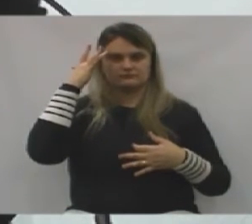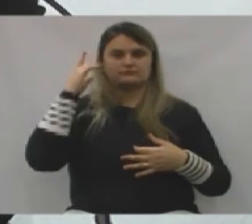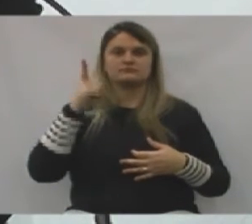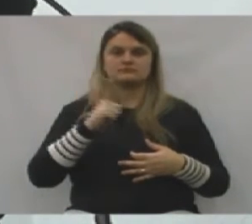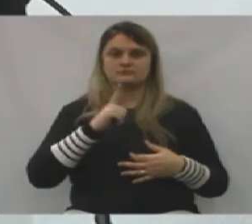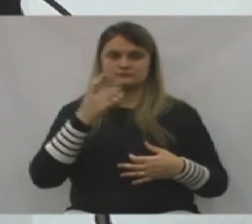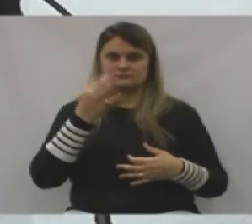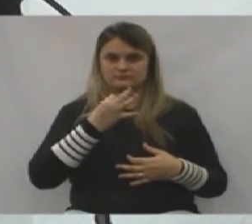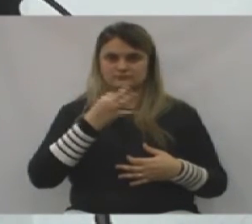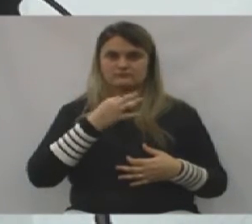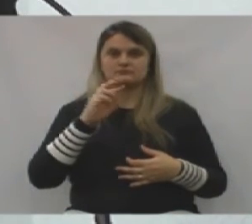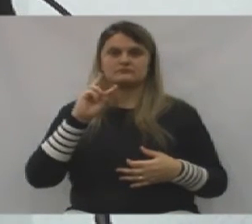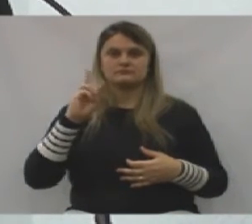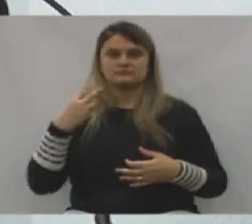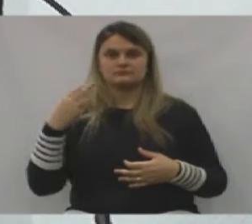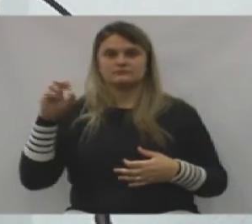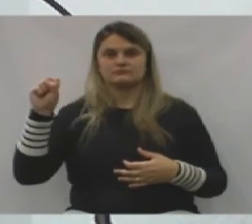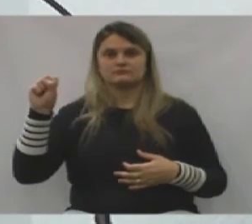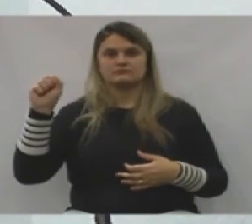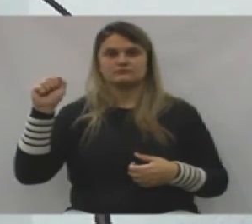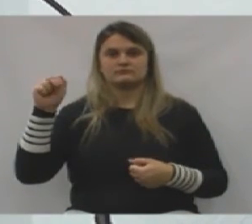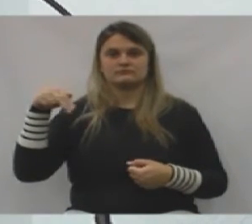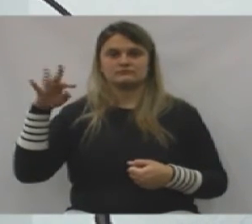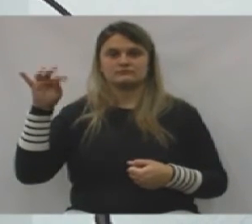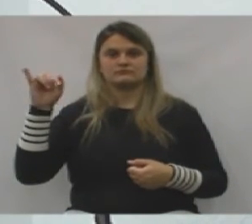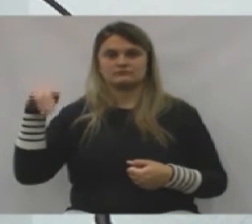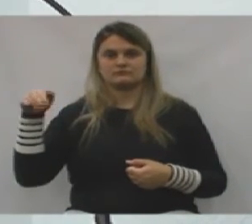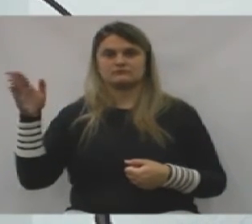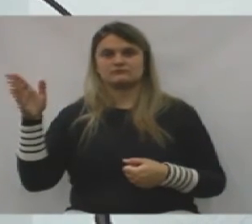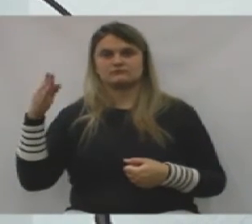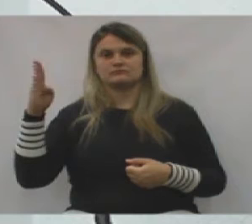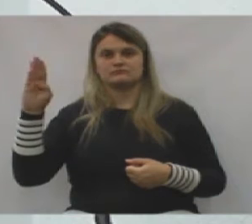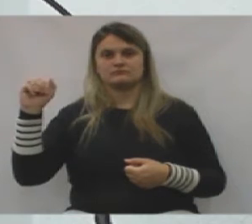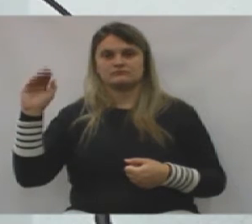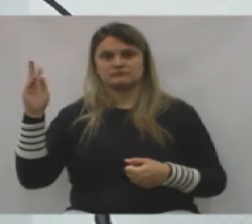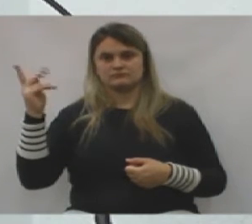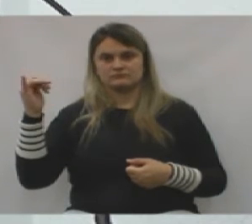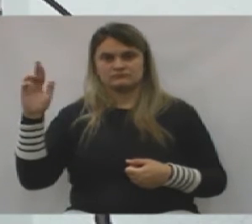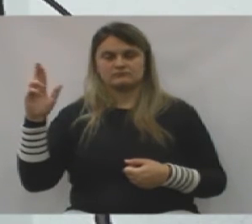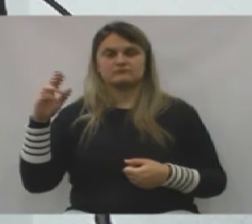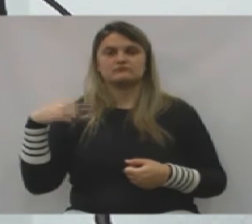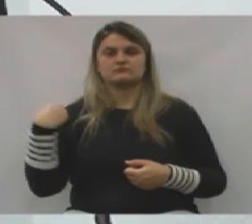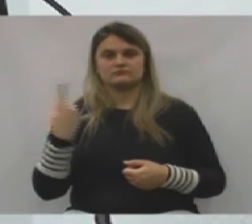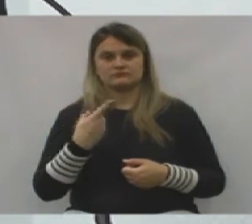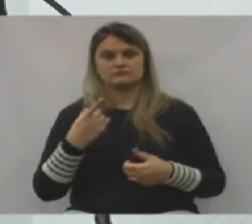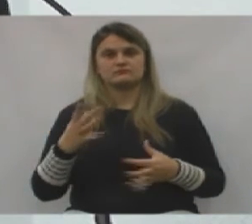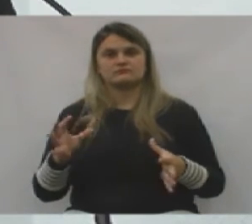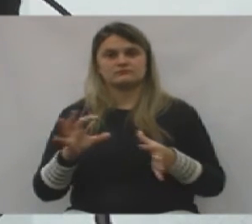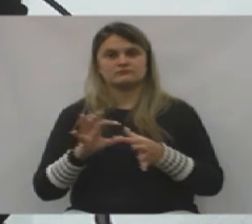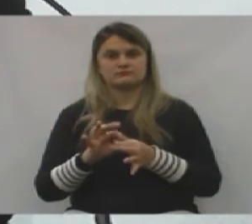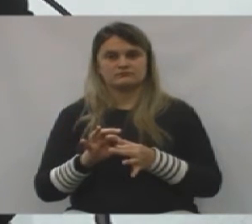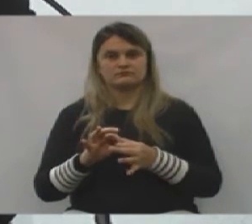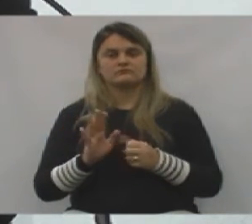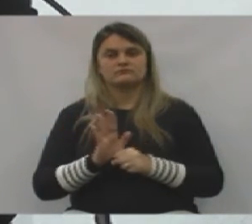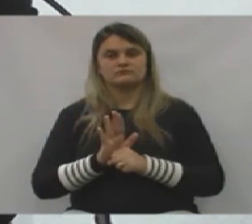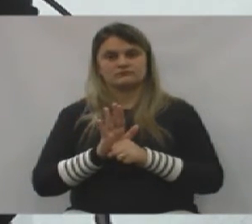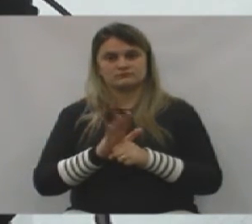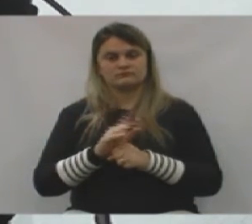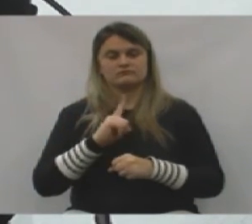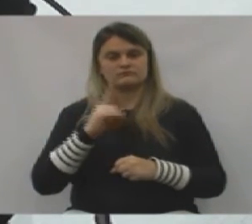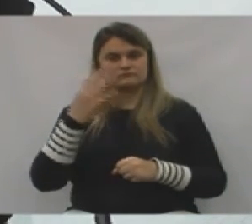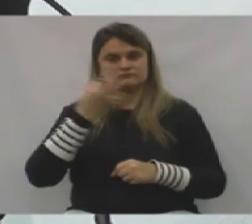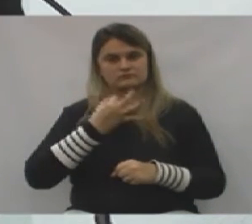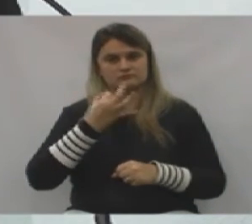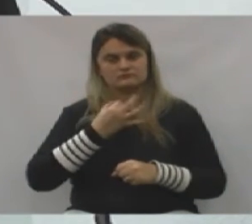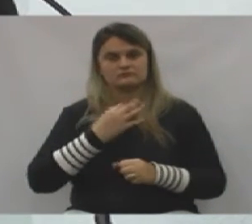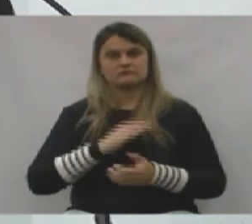pode ter certeza, Santim, Bashir, secretariado do Executivo, que nós estaremos juntos nessa parceria. Pode ter certeza